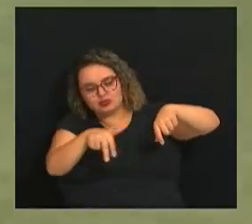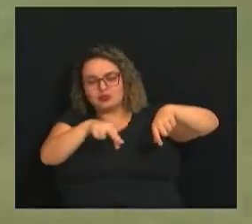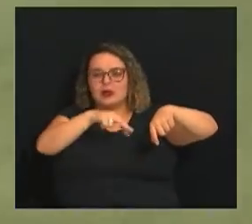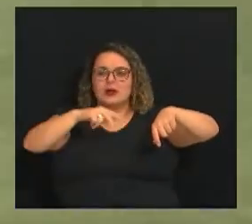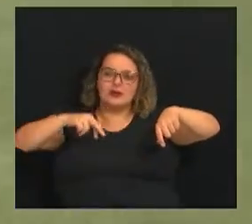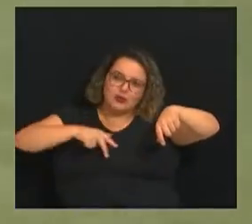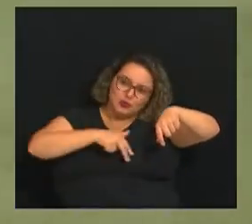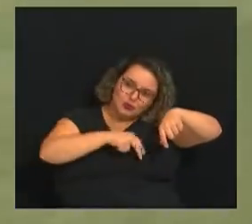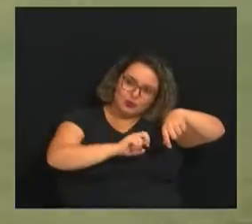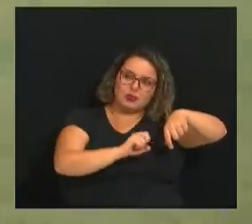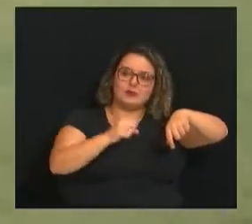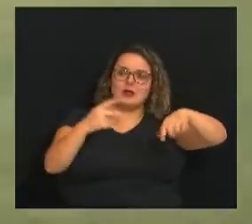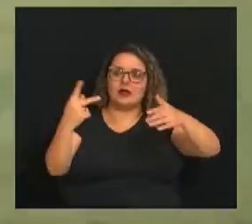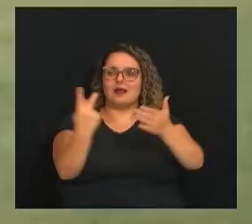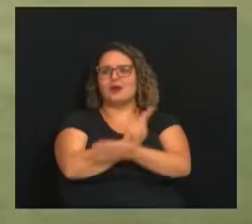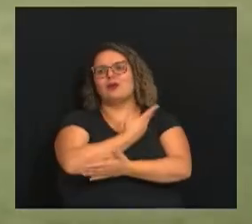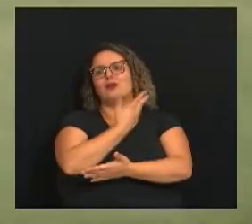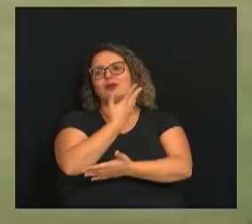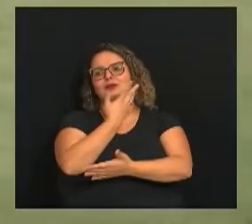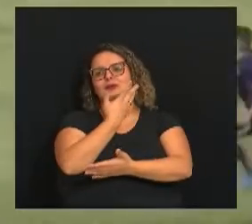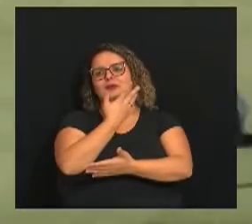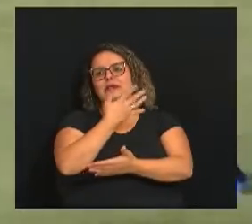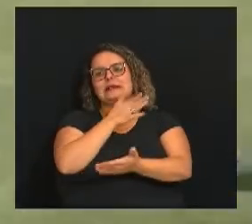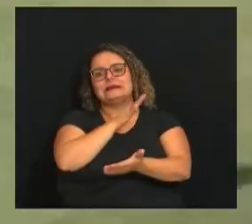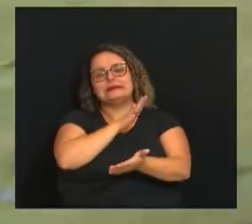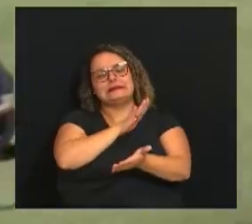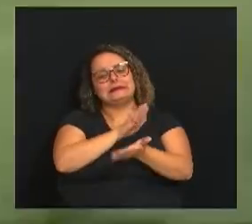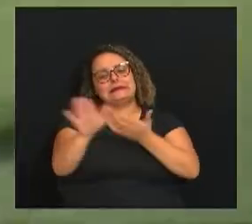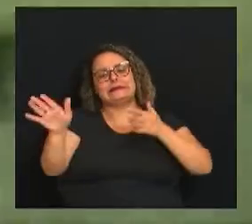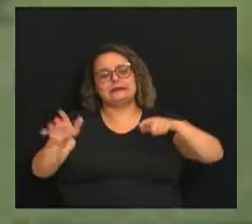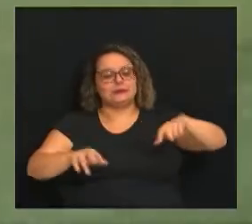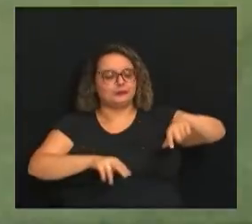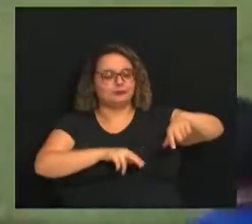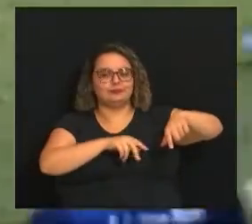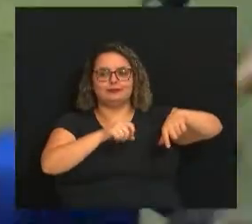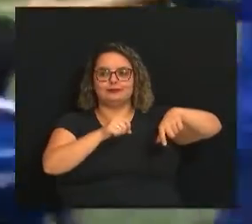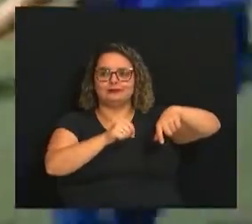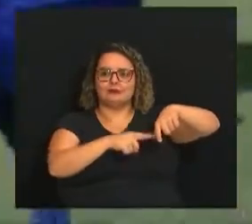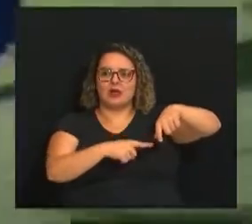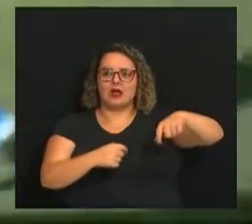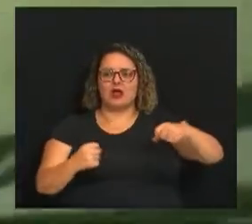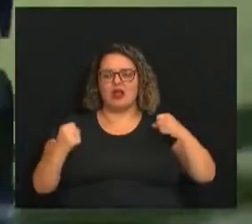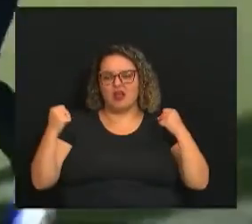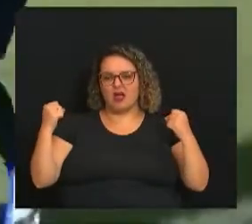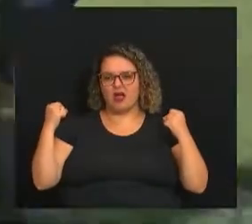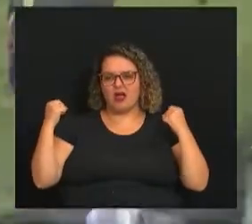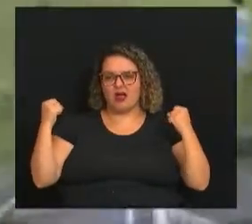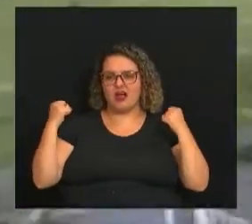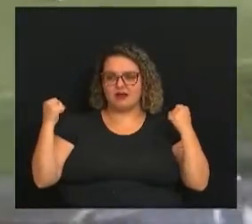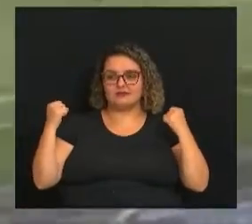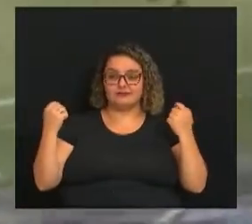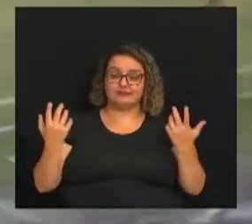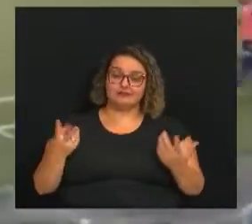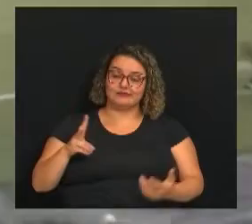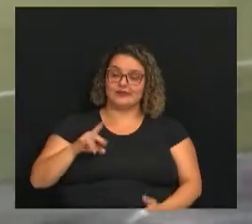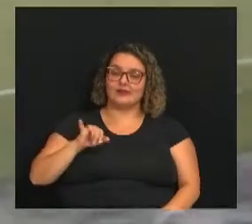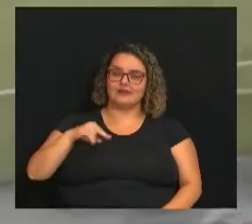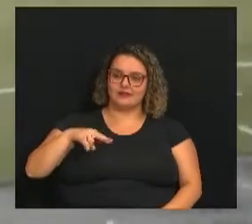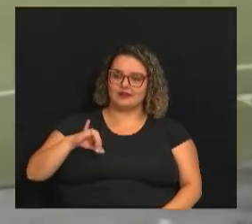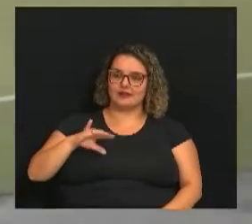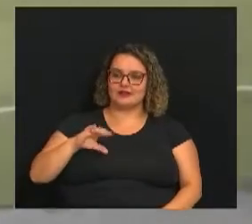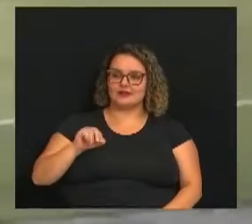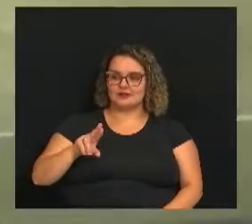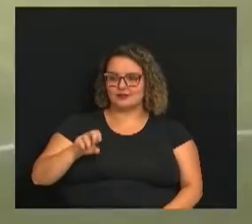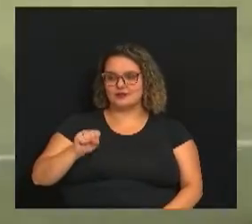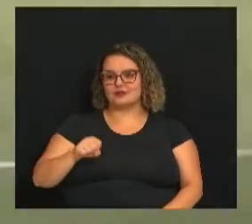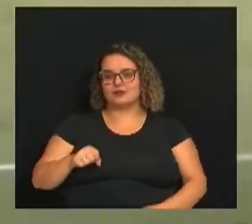Vinhas. Errou o passe, deixou o goleiro vendido e no meio do caminho, aí Vinícius Reis mandou para o